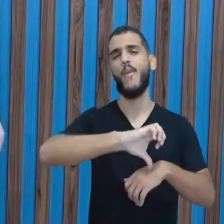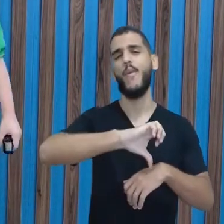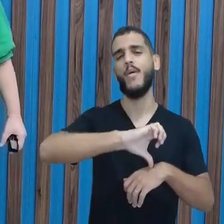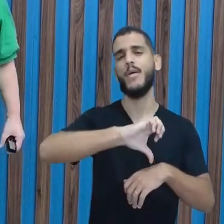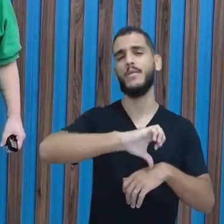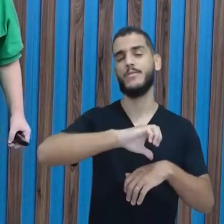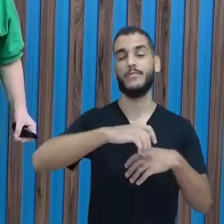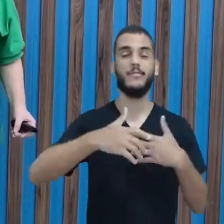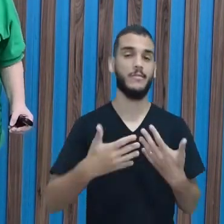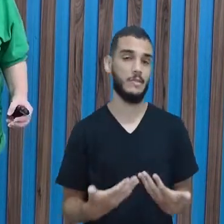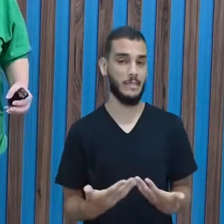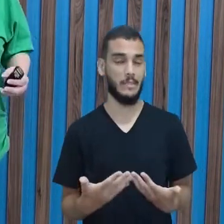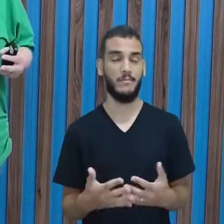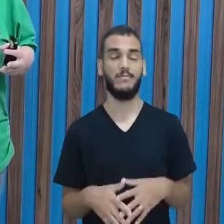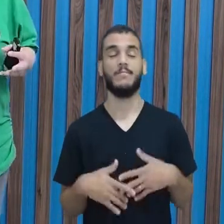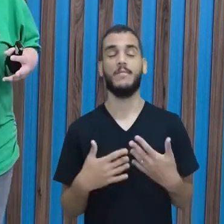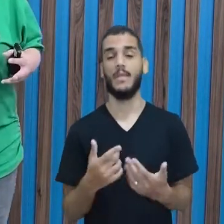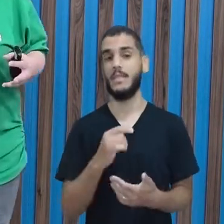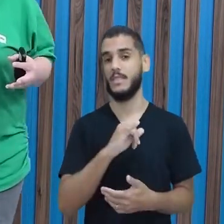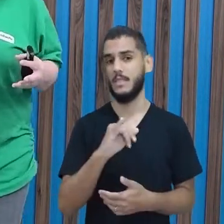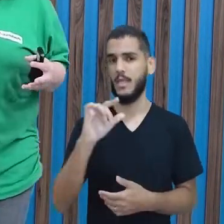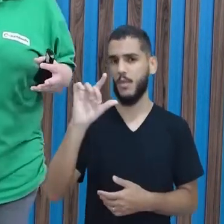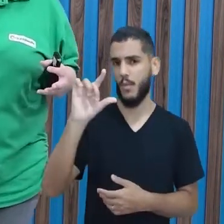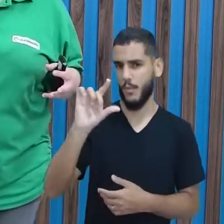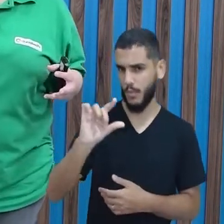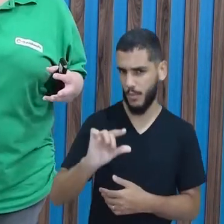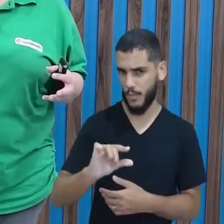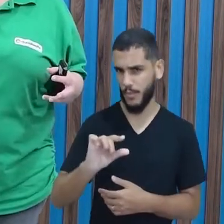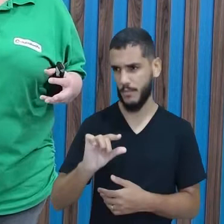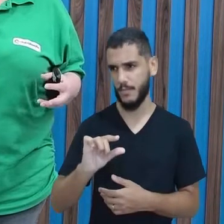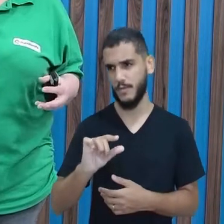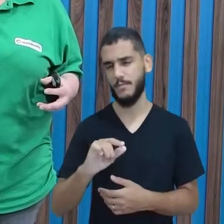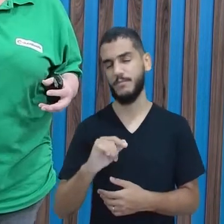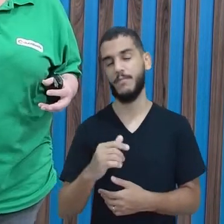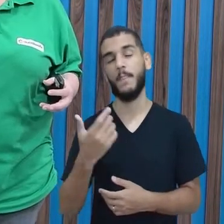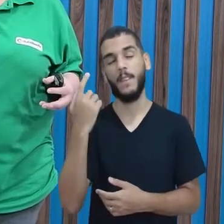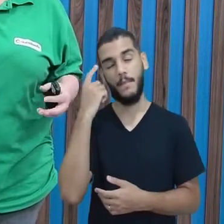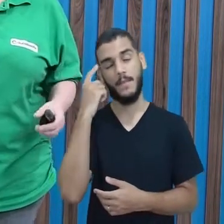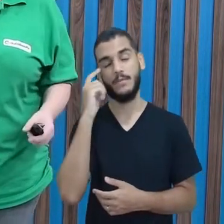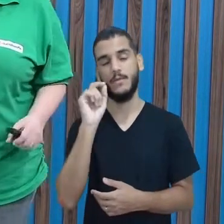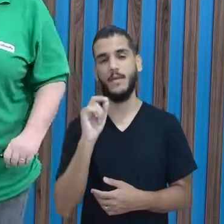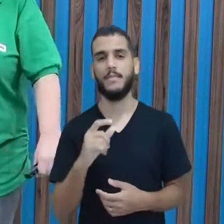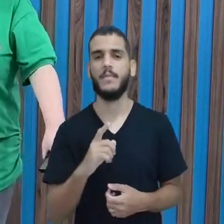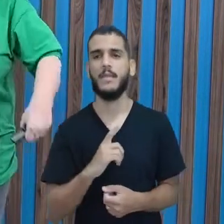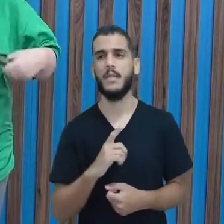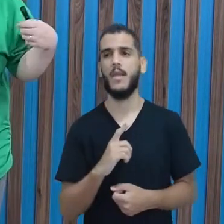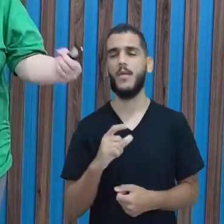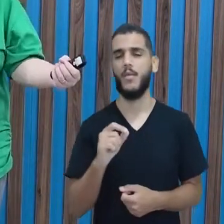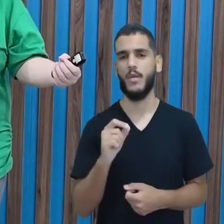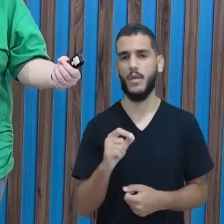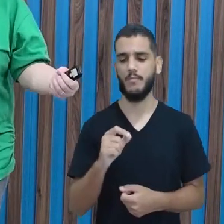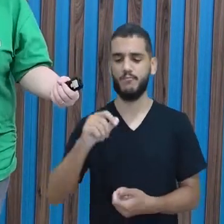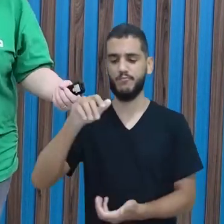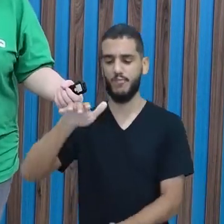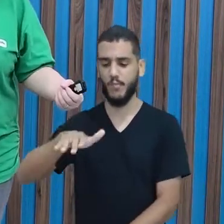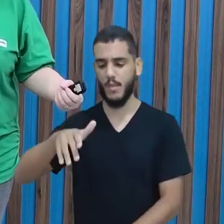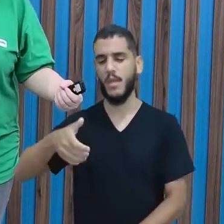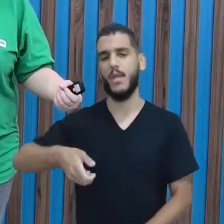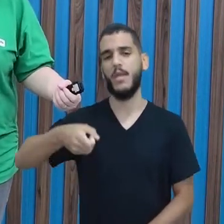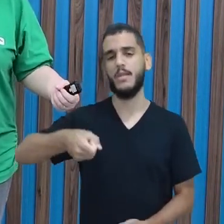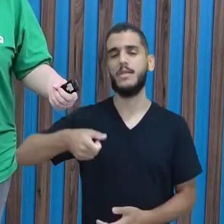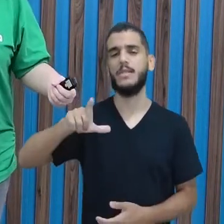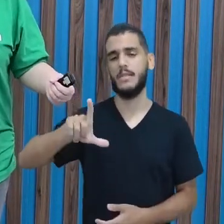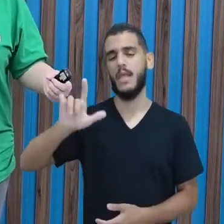daria? Se eu diminuo, pensa aí, eu tenho um balde com 6 litros e tenho um balde com 2